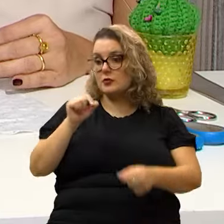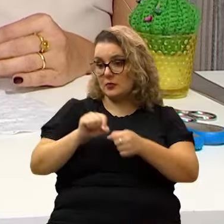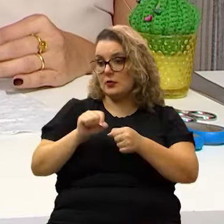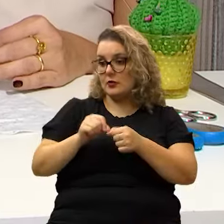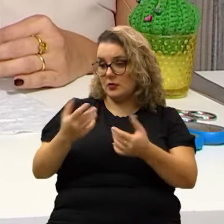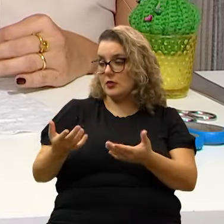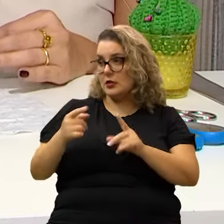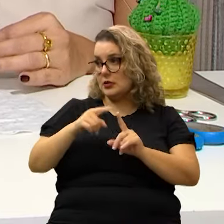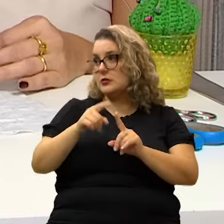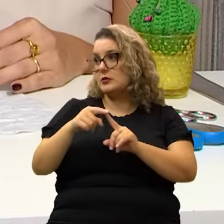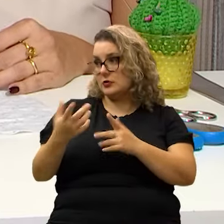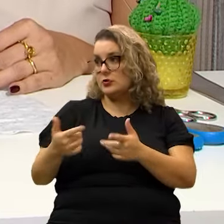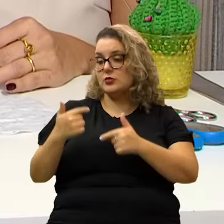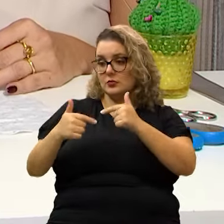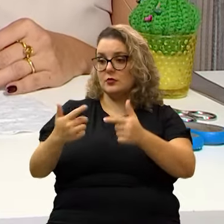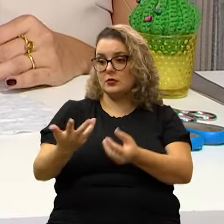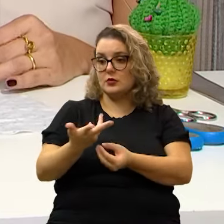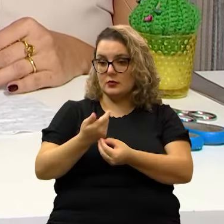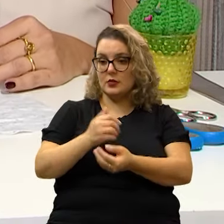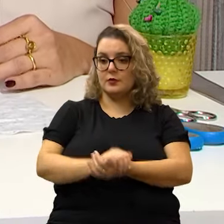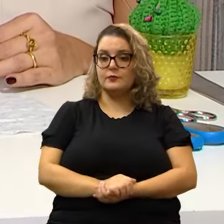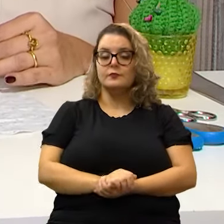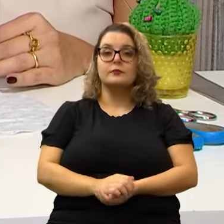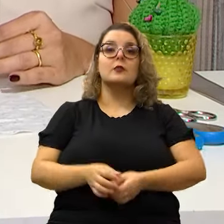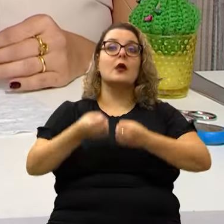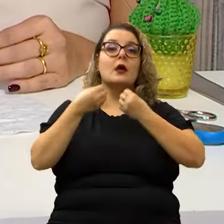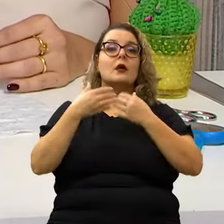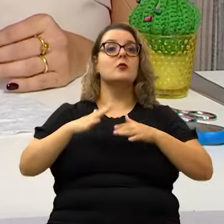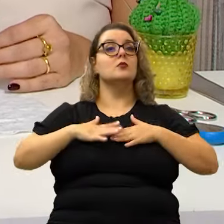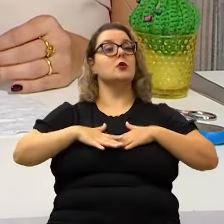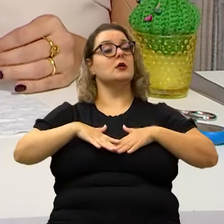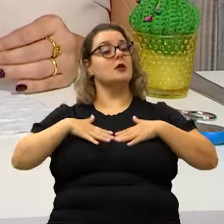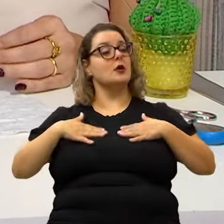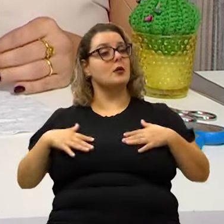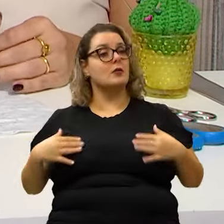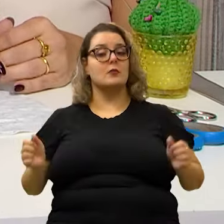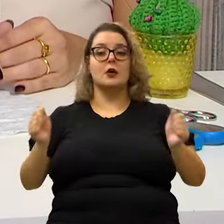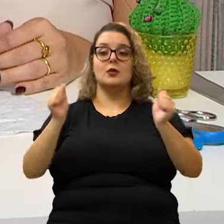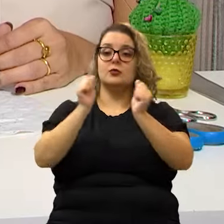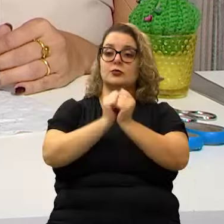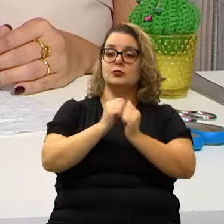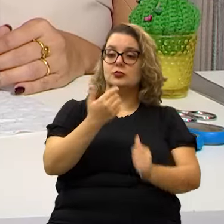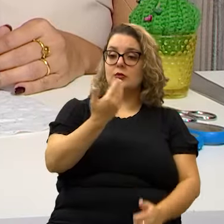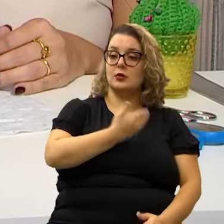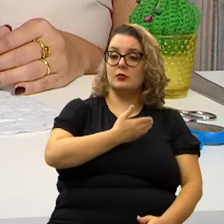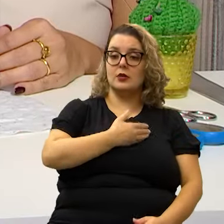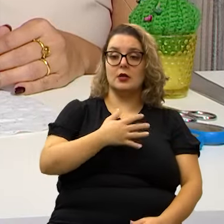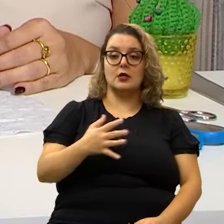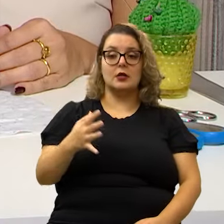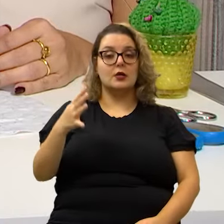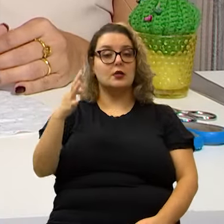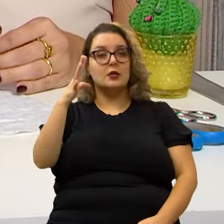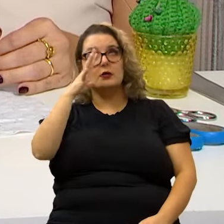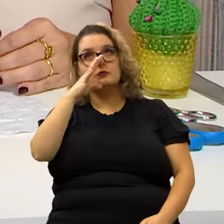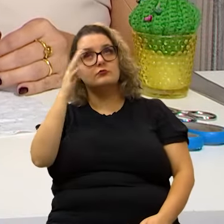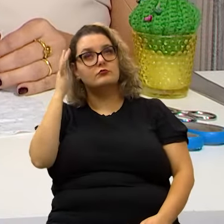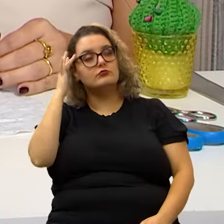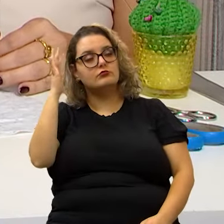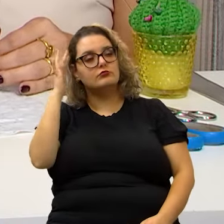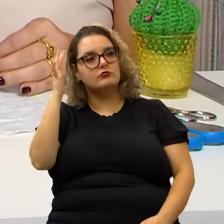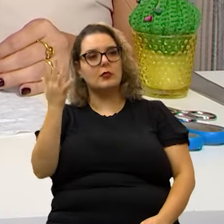consigam realizar e fazer esse tipo de artesanato. É bom que dá para relaxar, reunir as amigas, distrair a